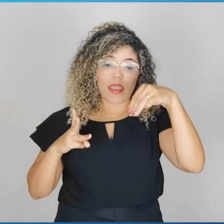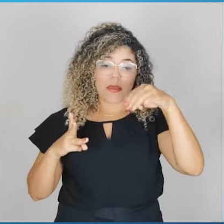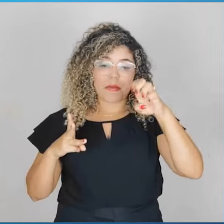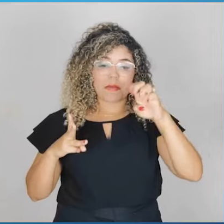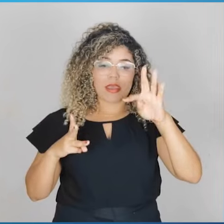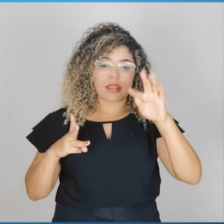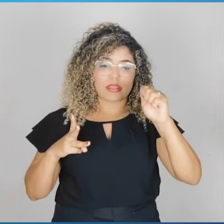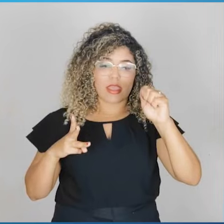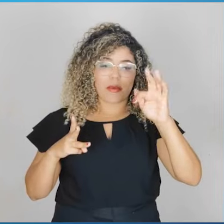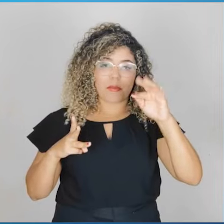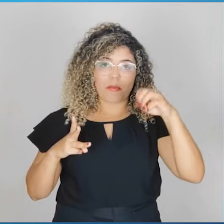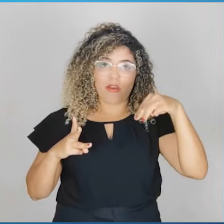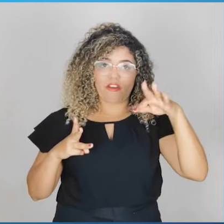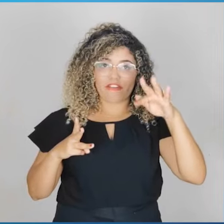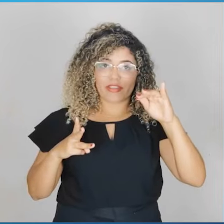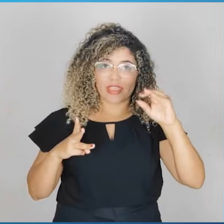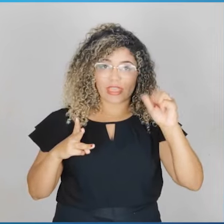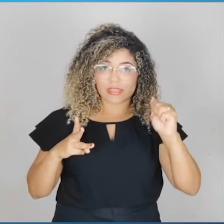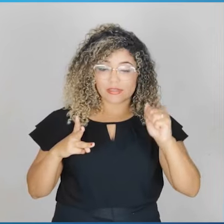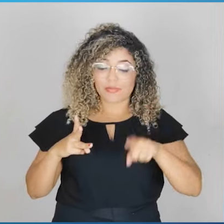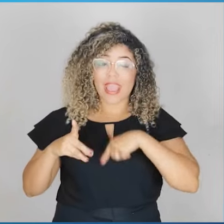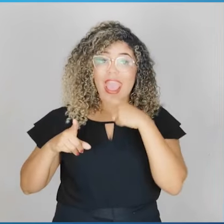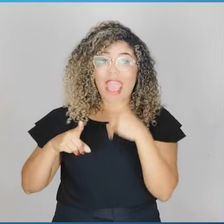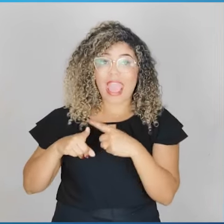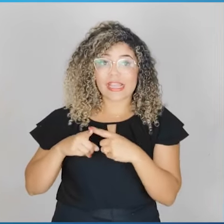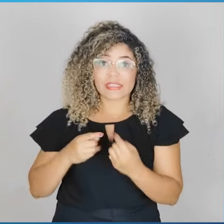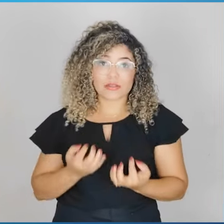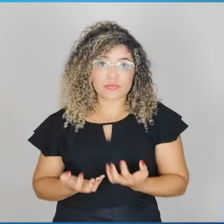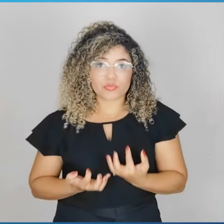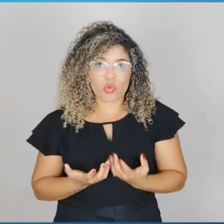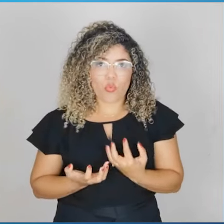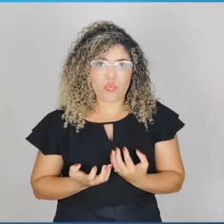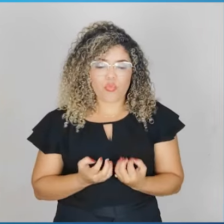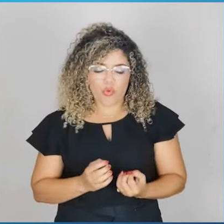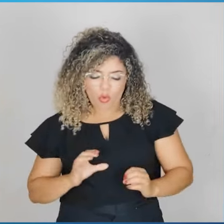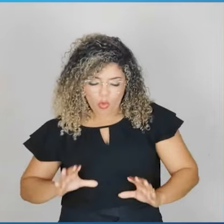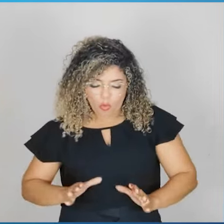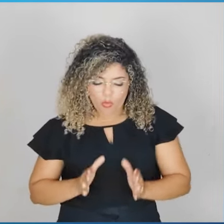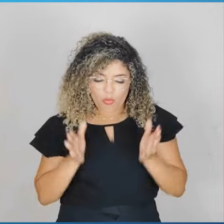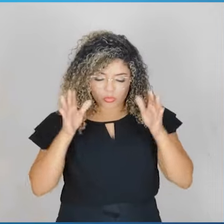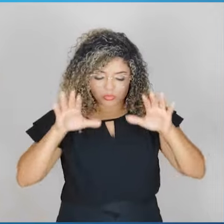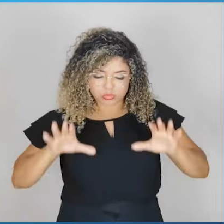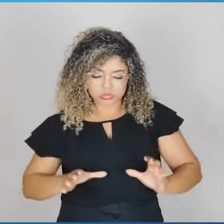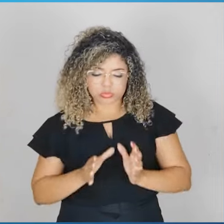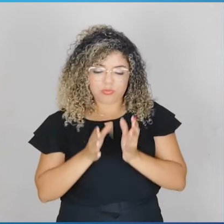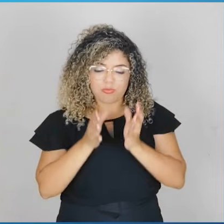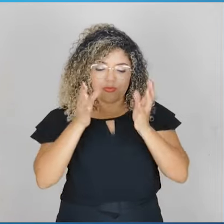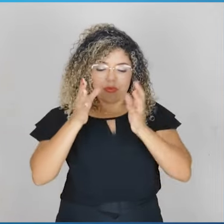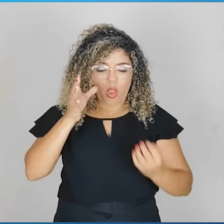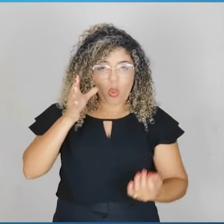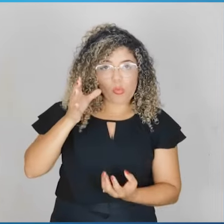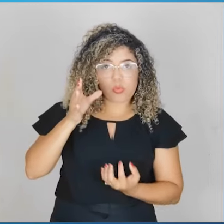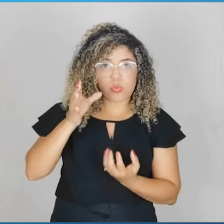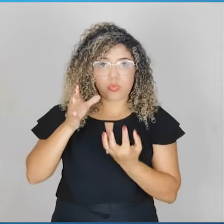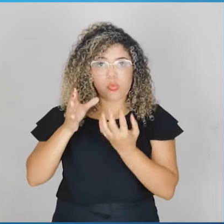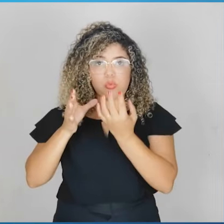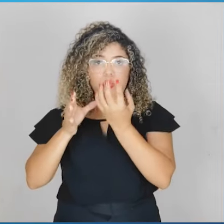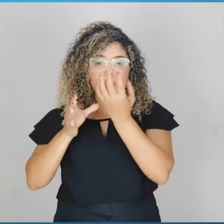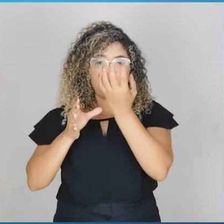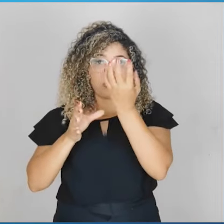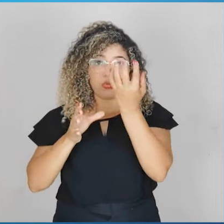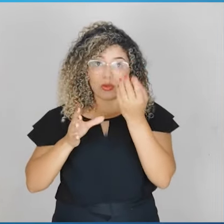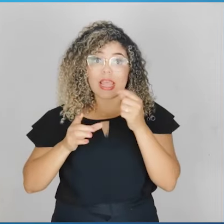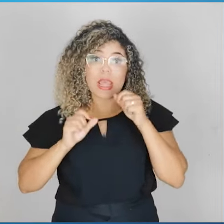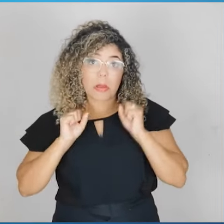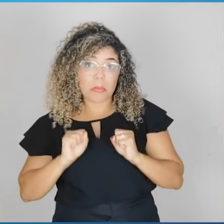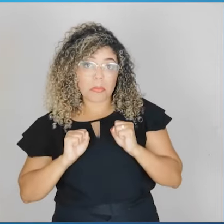rochas magmáticas são formadas pelo magma solidificado. Então, nós temos a formação a partir do magma terrestre. Essas podem